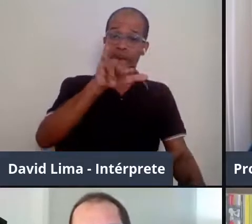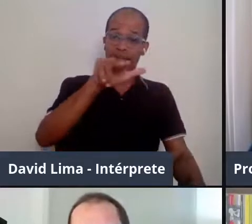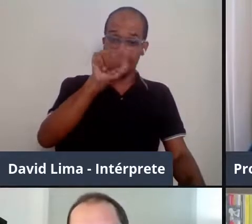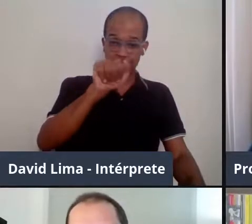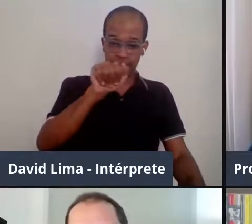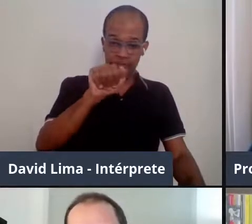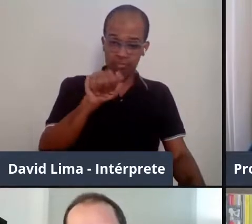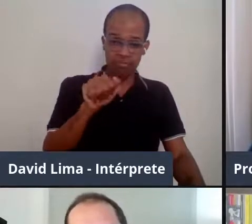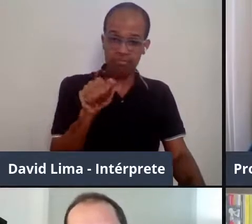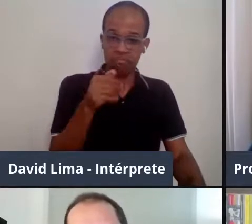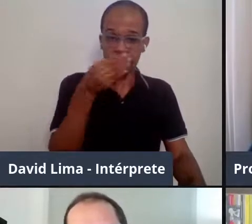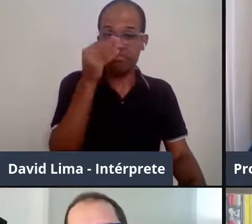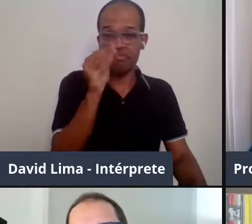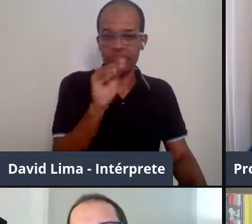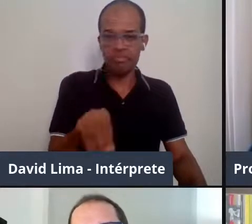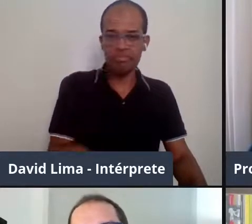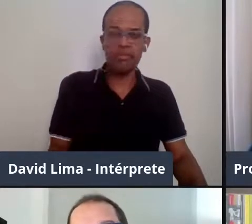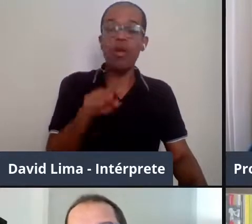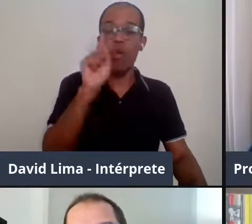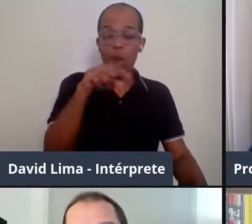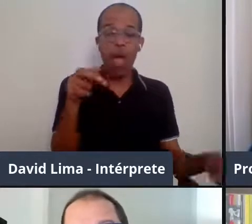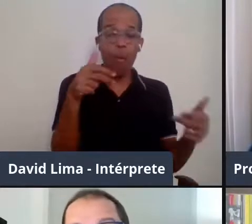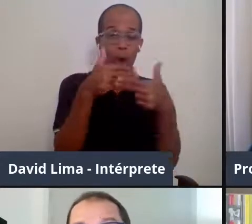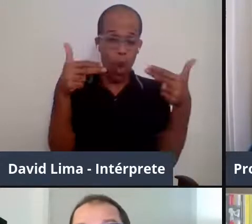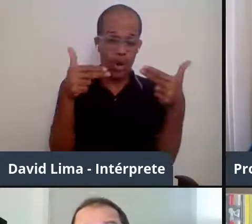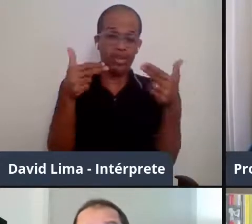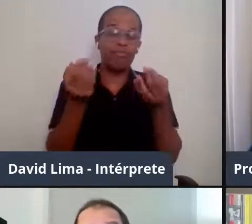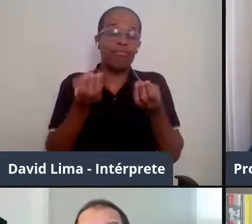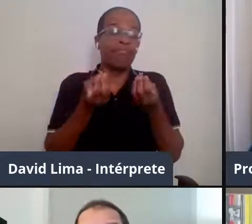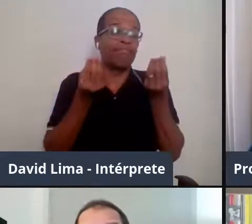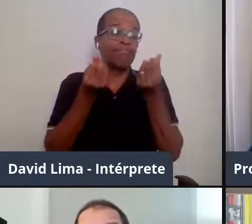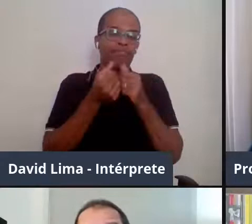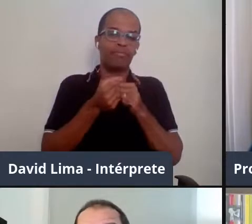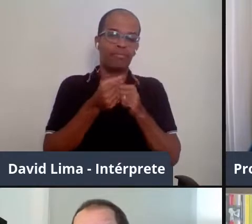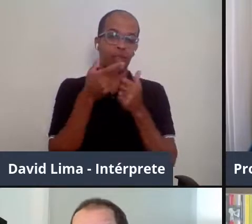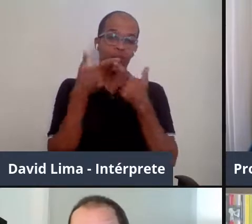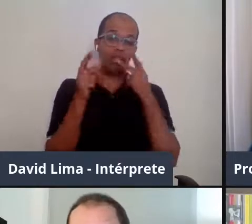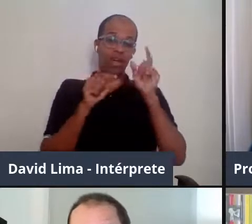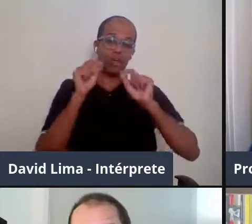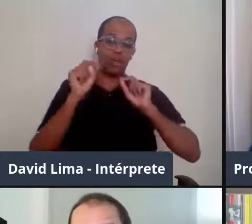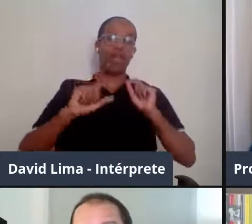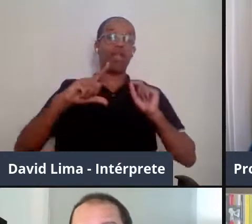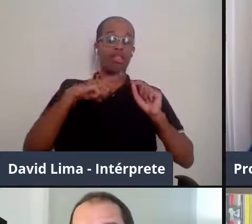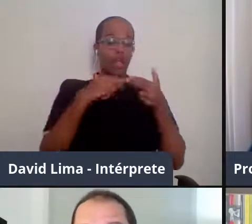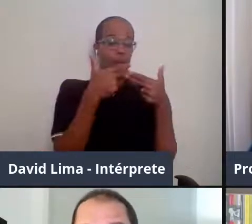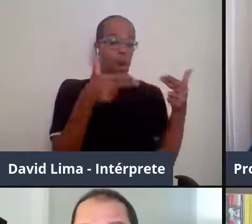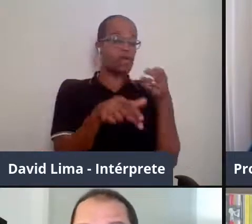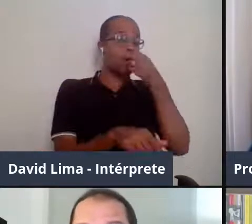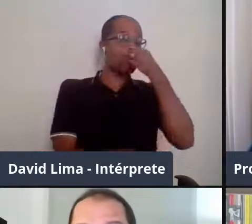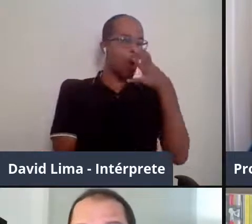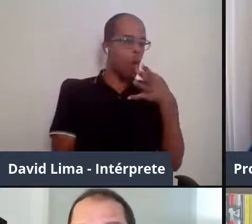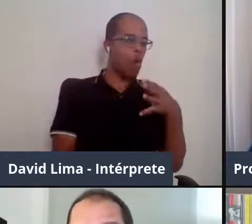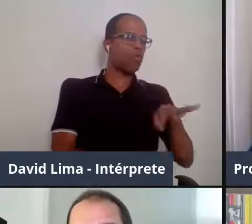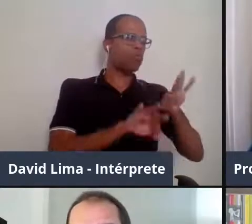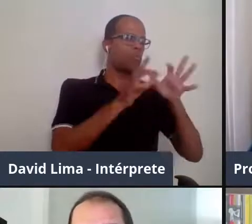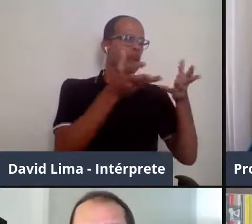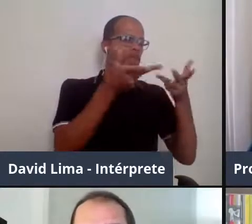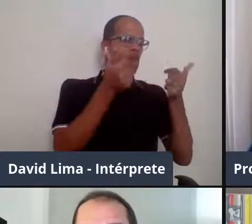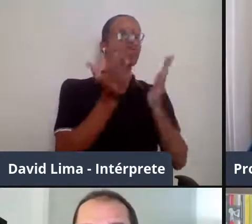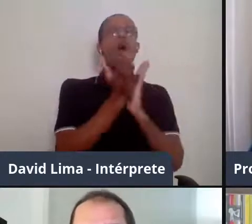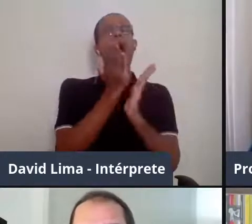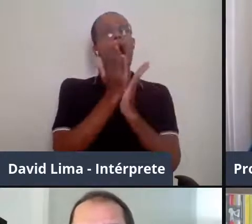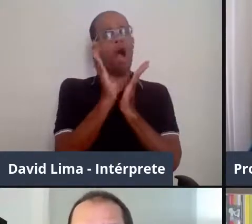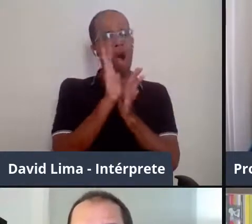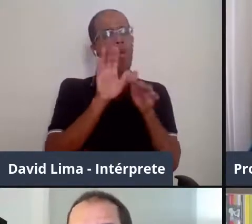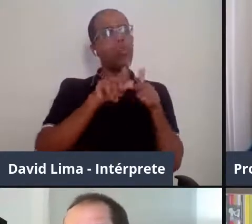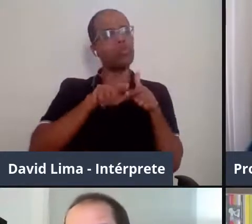trata, que eu acho que é uma questão que é realmente muito delicada. Então, o que que estou falando? Temos um desenho muito bom, excelente, temos algumas falhas